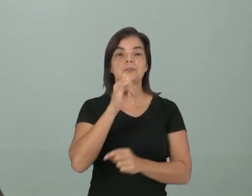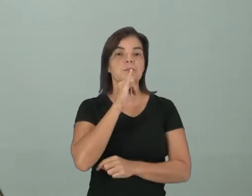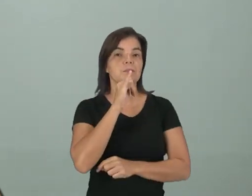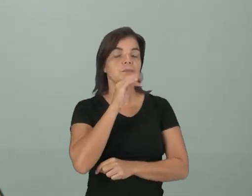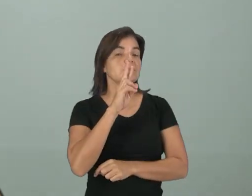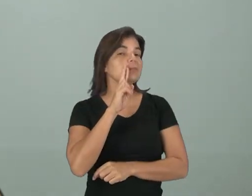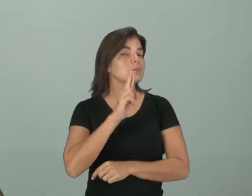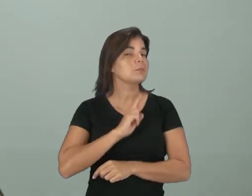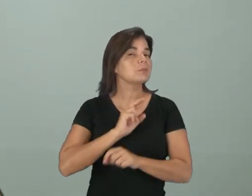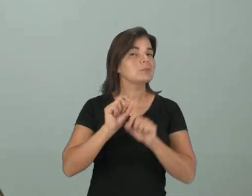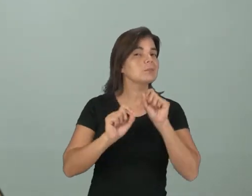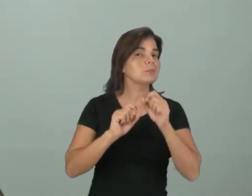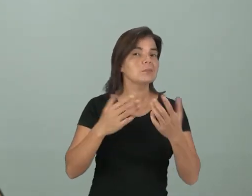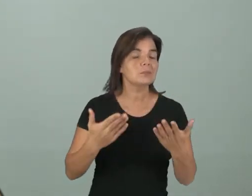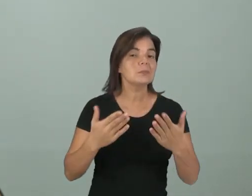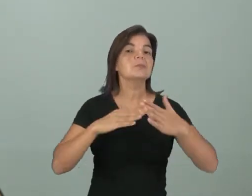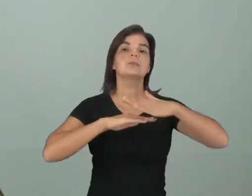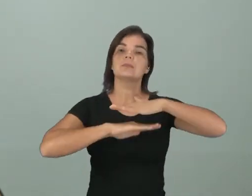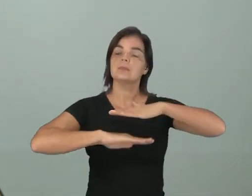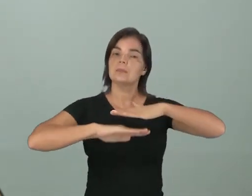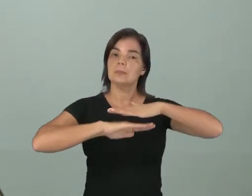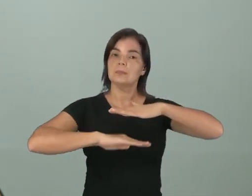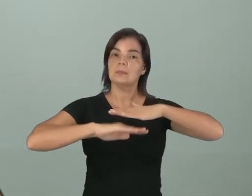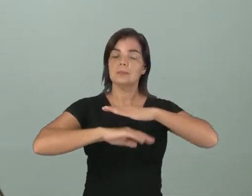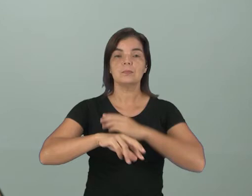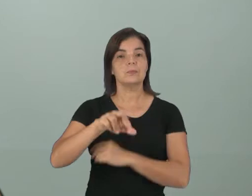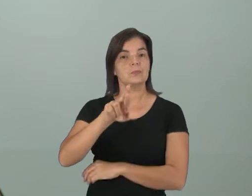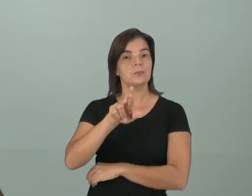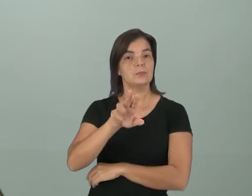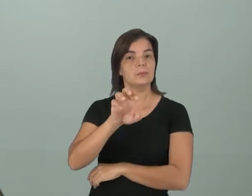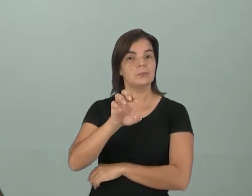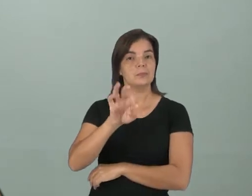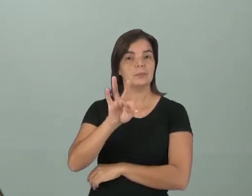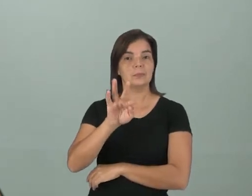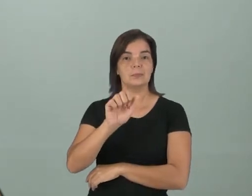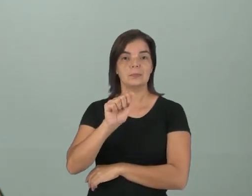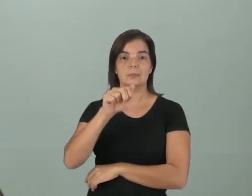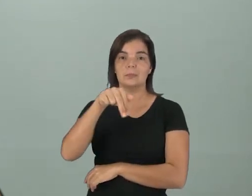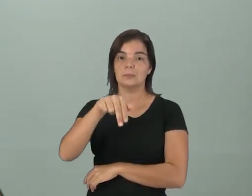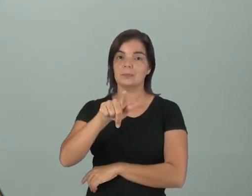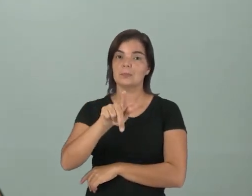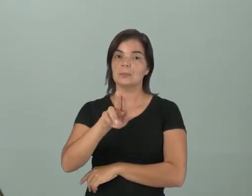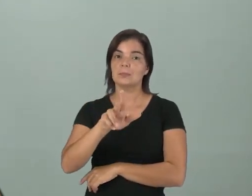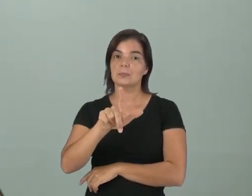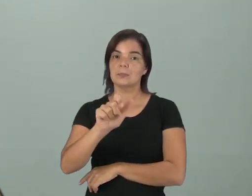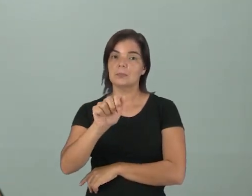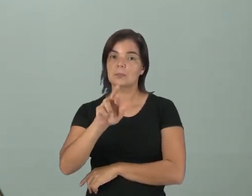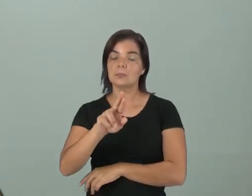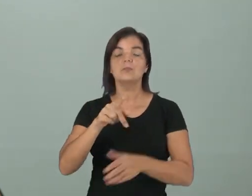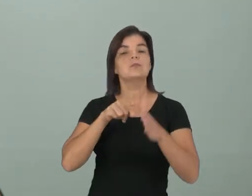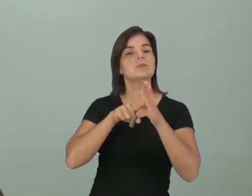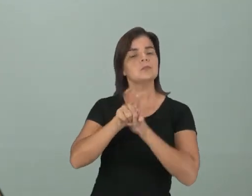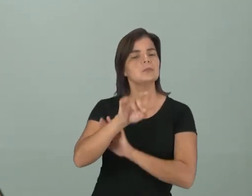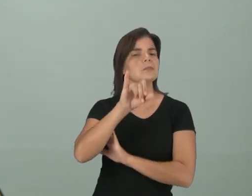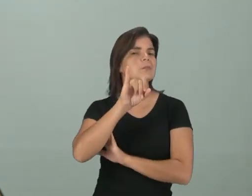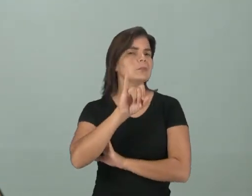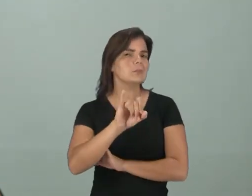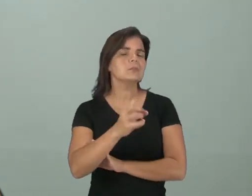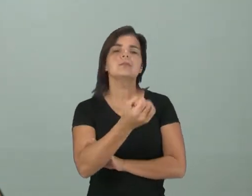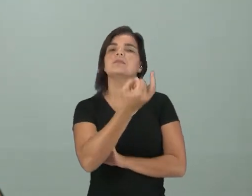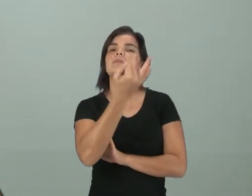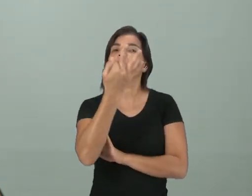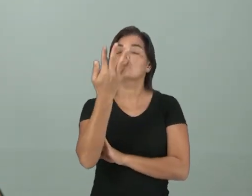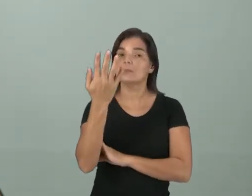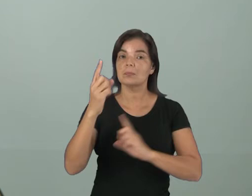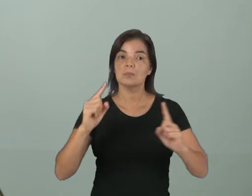me responderia o quê? Que é uma base retangular. Muito bem, parabéns. E se eu lhe perguntasse,